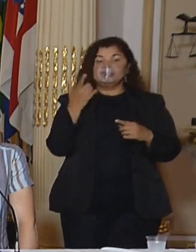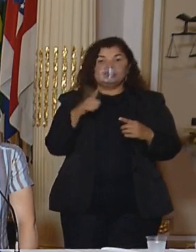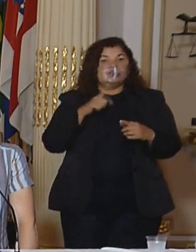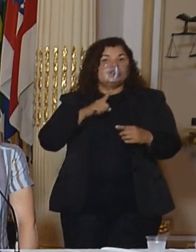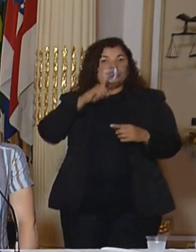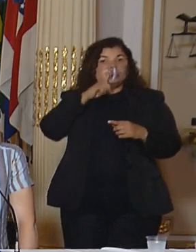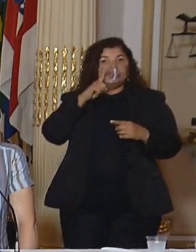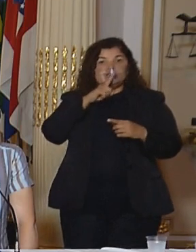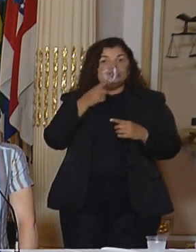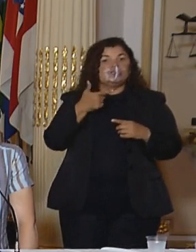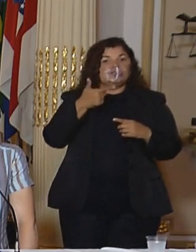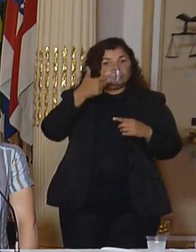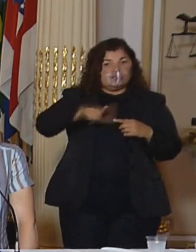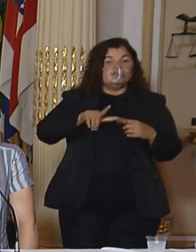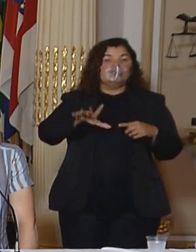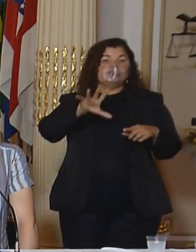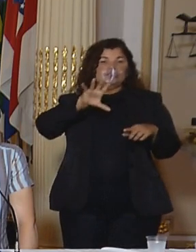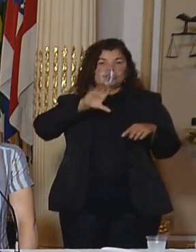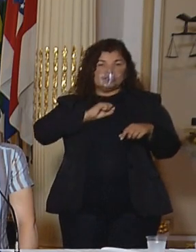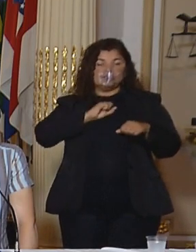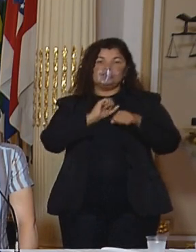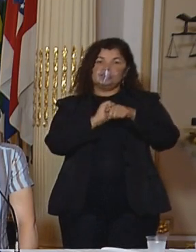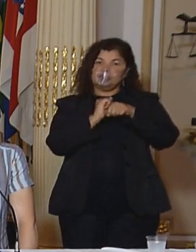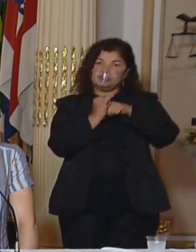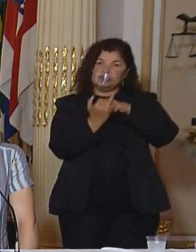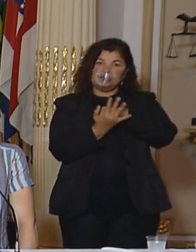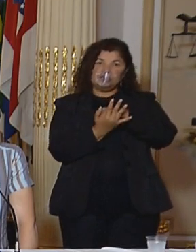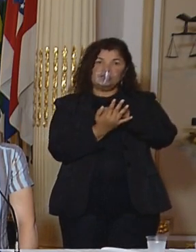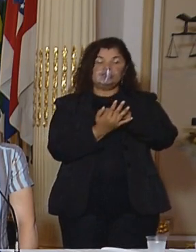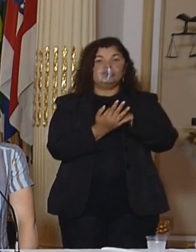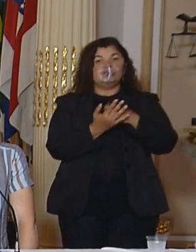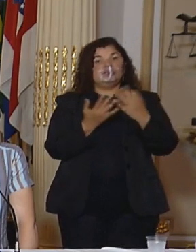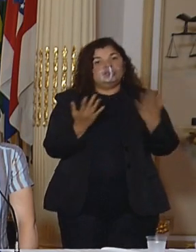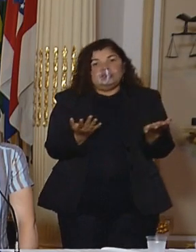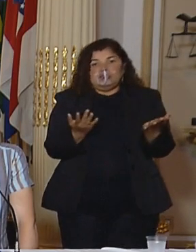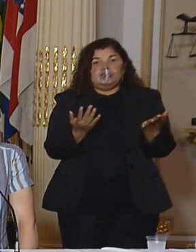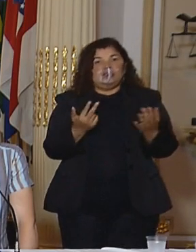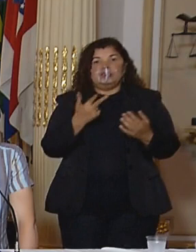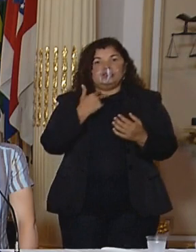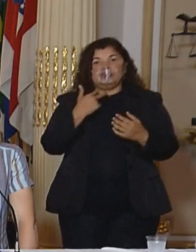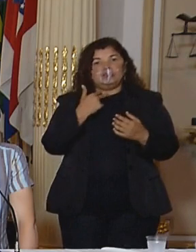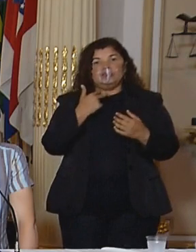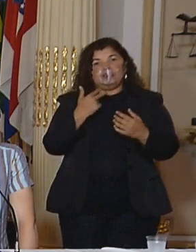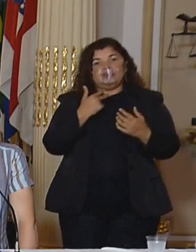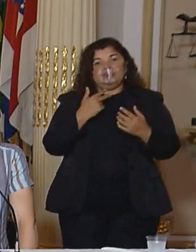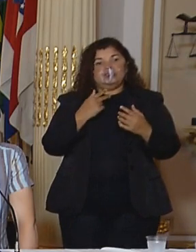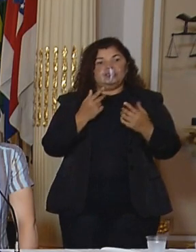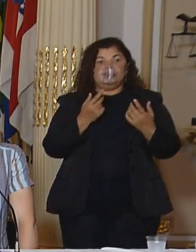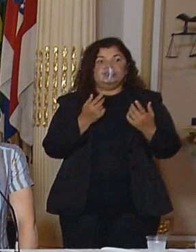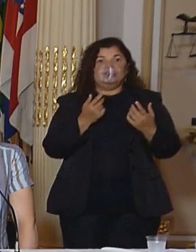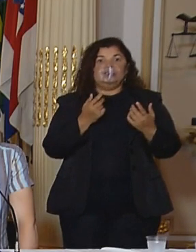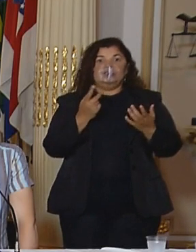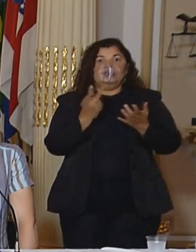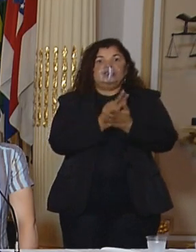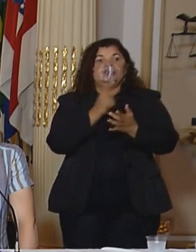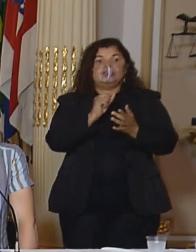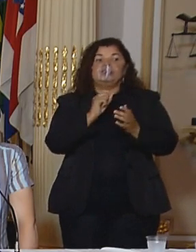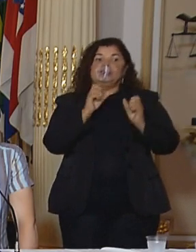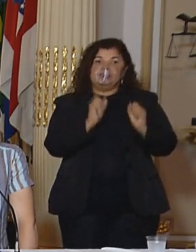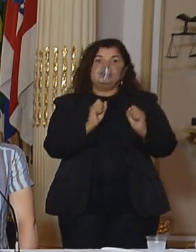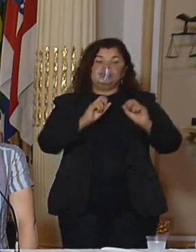risco de adoecer pela COVID de novo, isso não significa dizer que ela não possa ser transmissora do vírus,